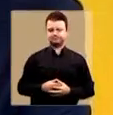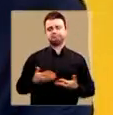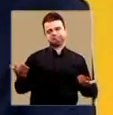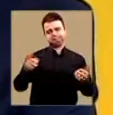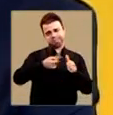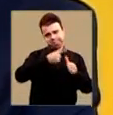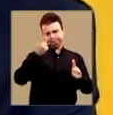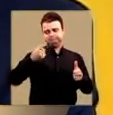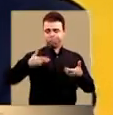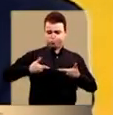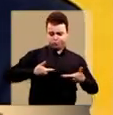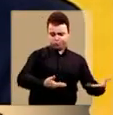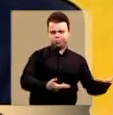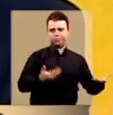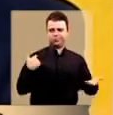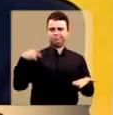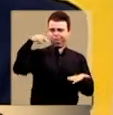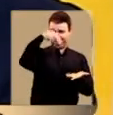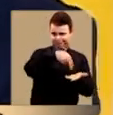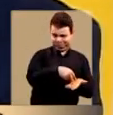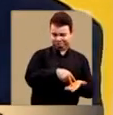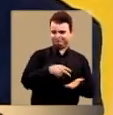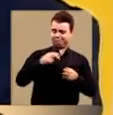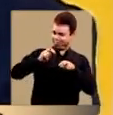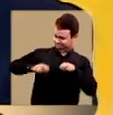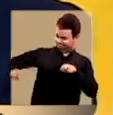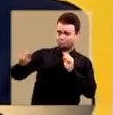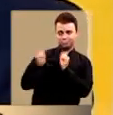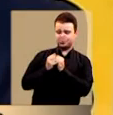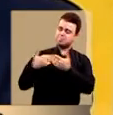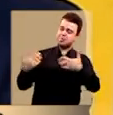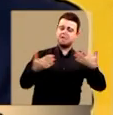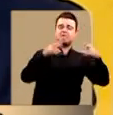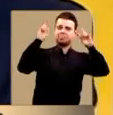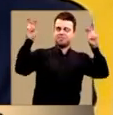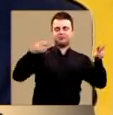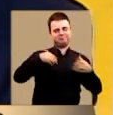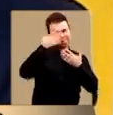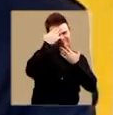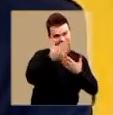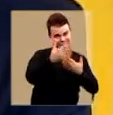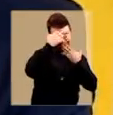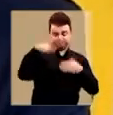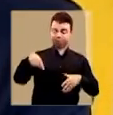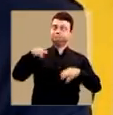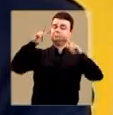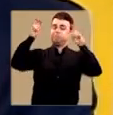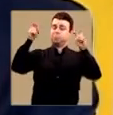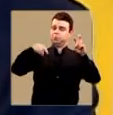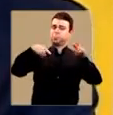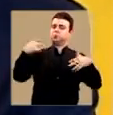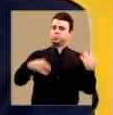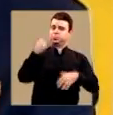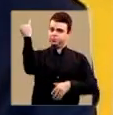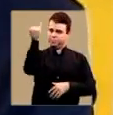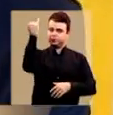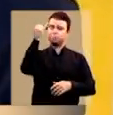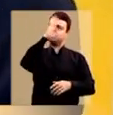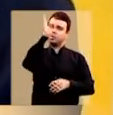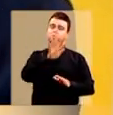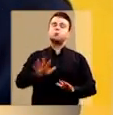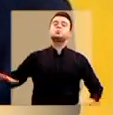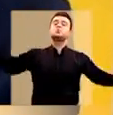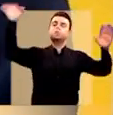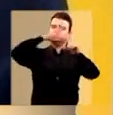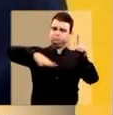em primeiro lugar, muito obrigado pelo convite de estar aqui com os nossos colegas, falando sobre um tema que é de suma importância para nós, para toda a